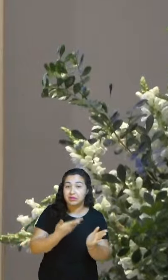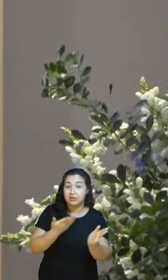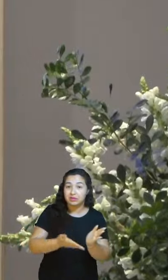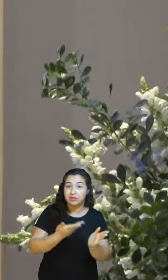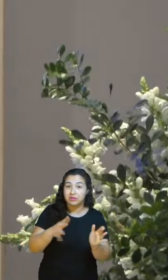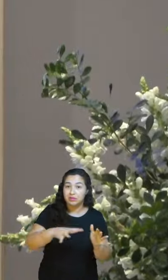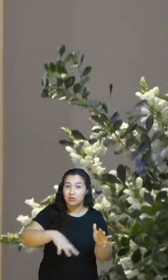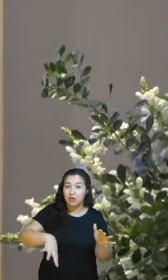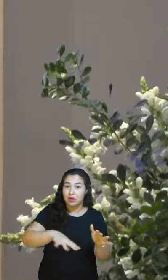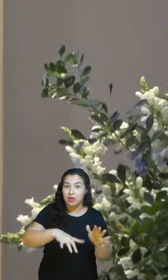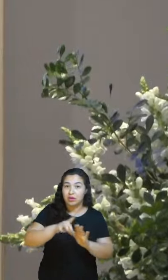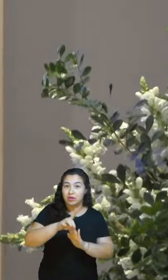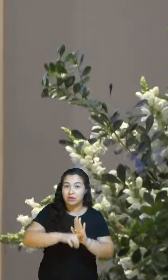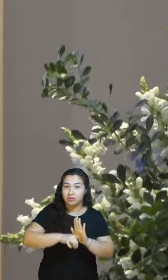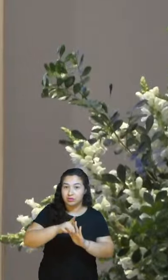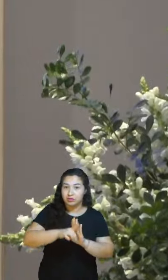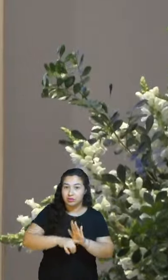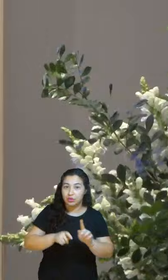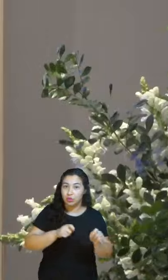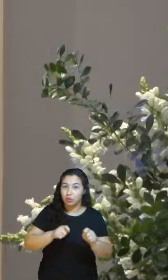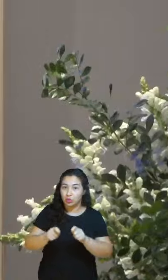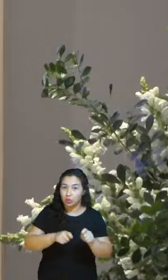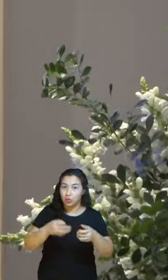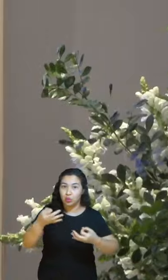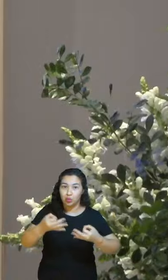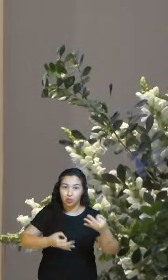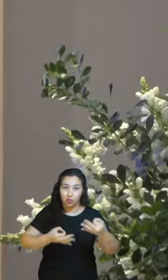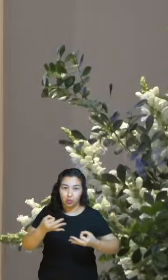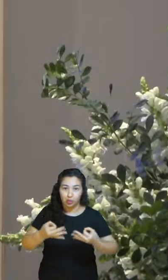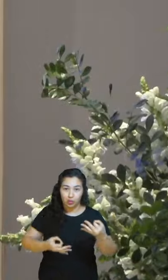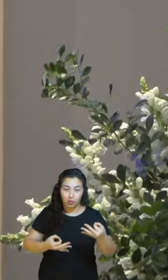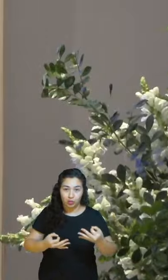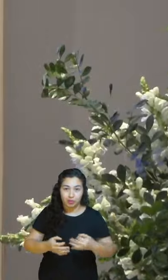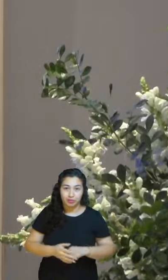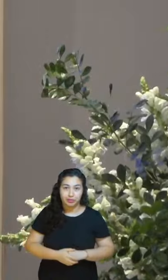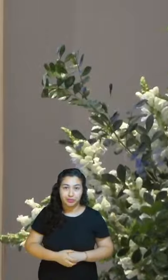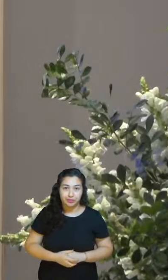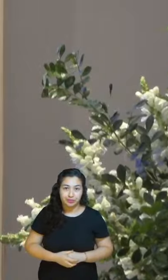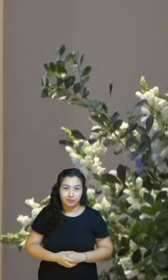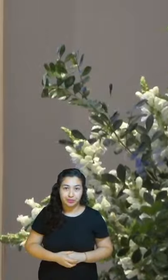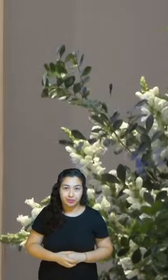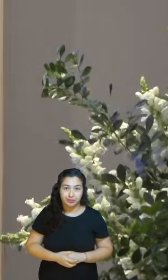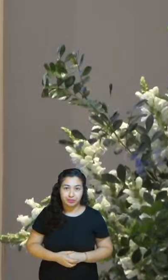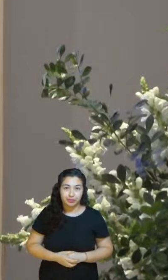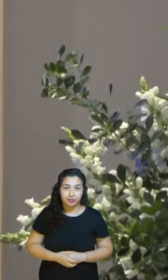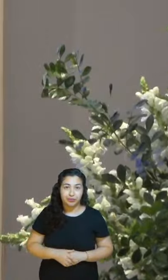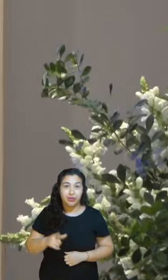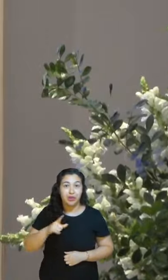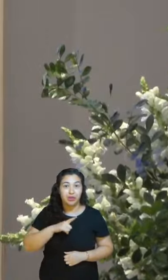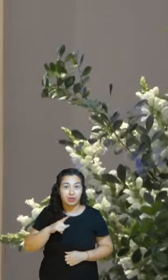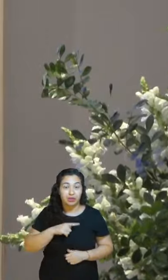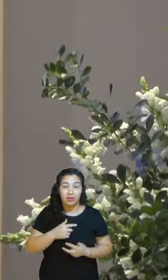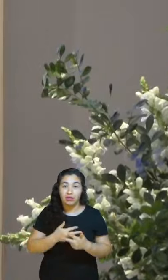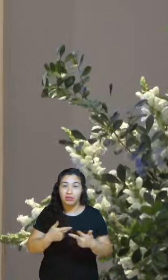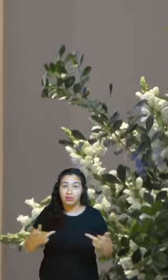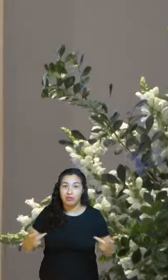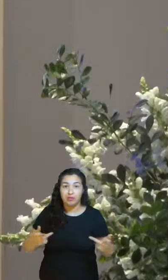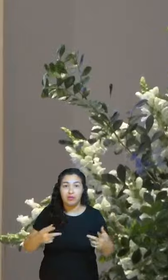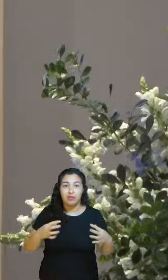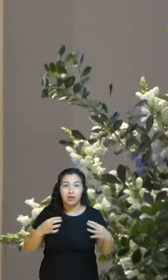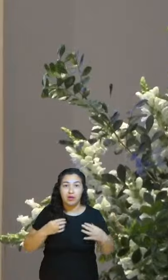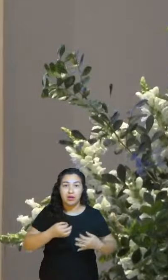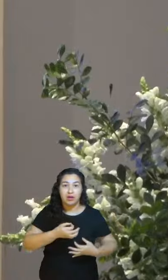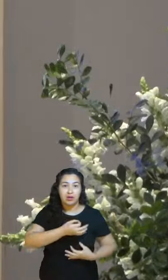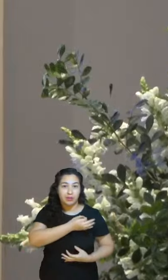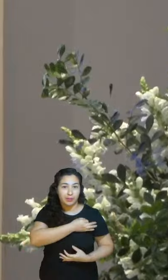destaque para o controle judicial das agências reguladoras é portador de diversas medalhas e e condecorações